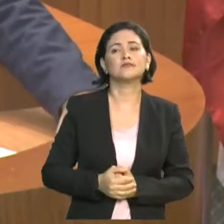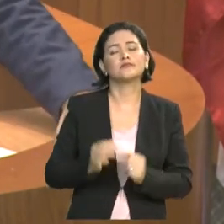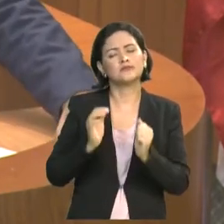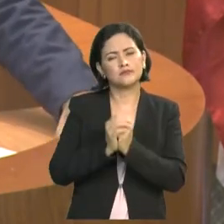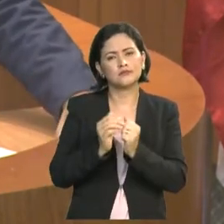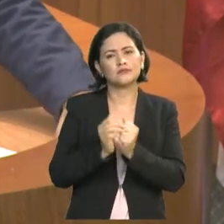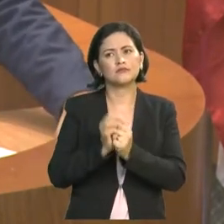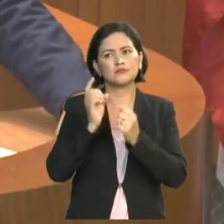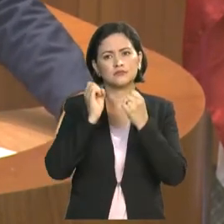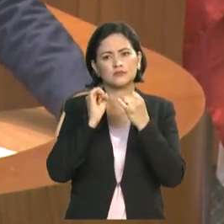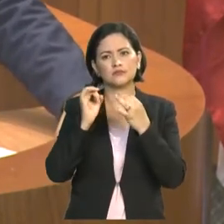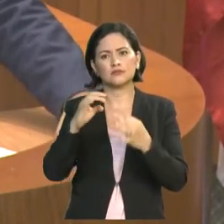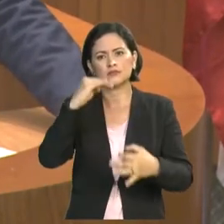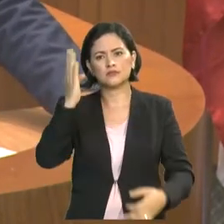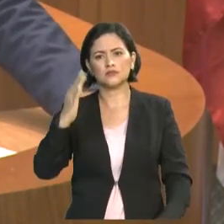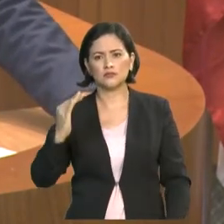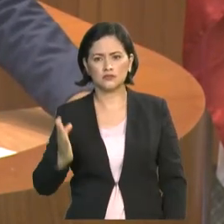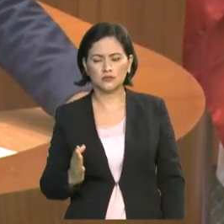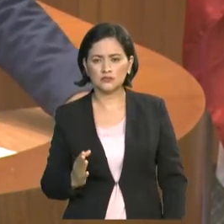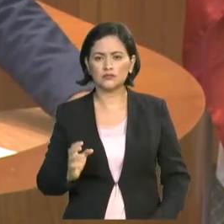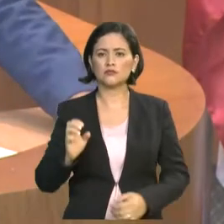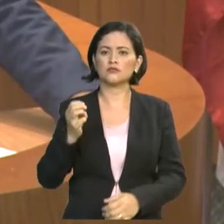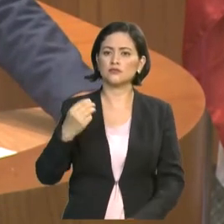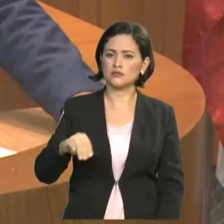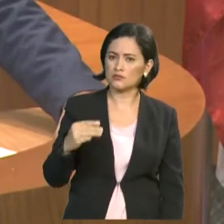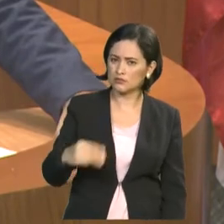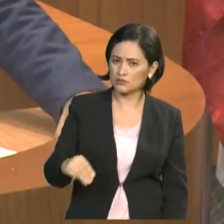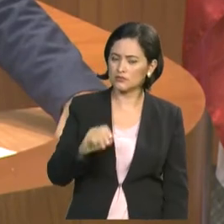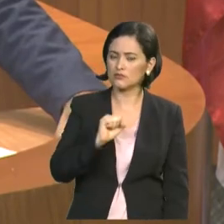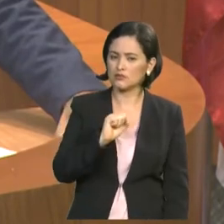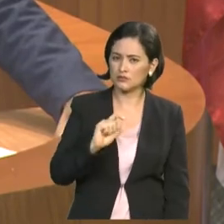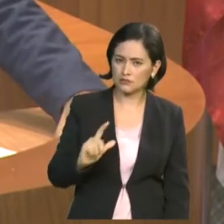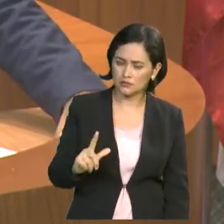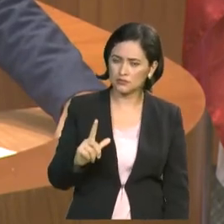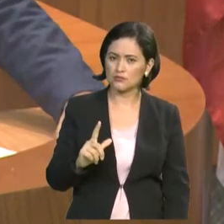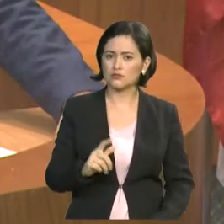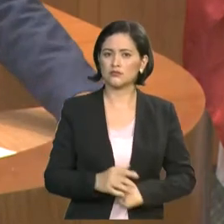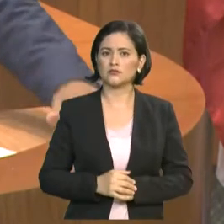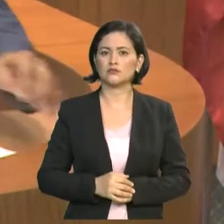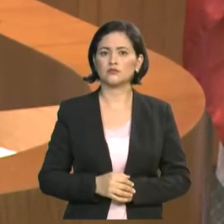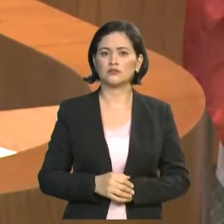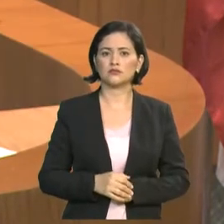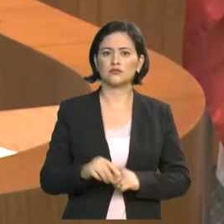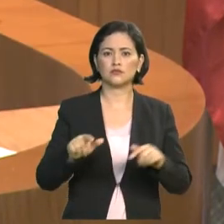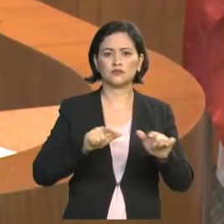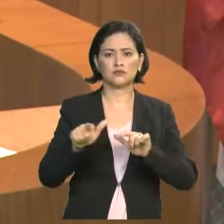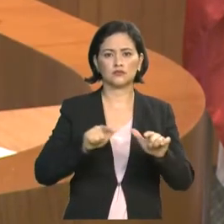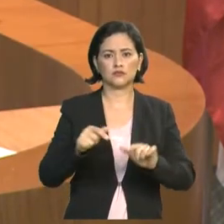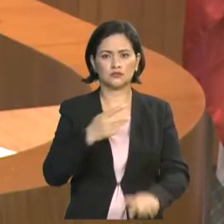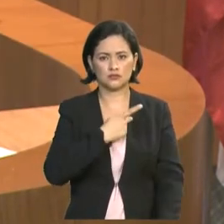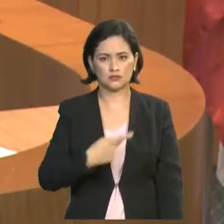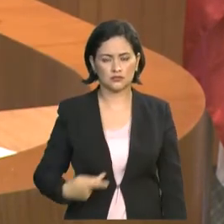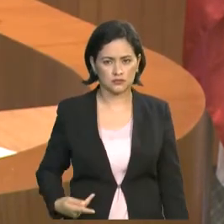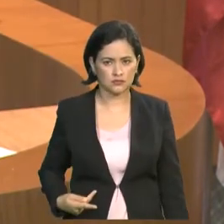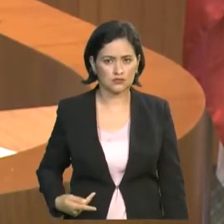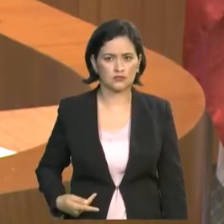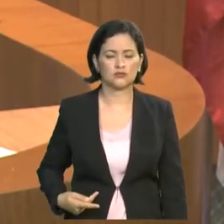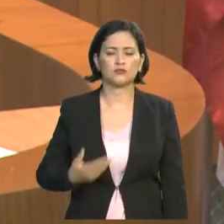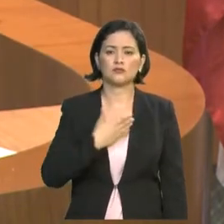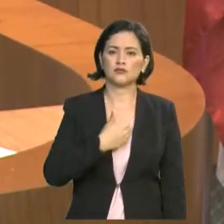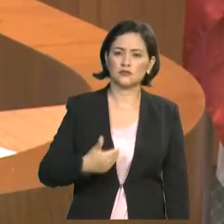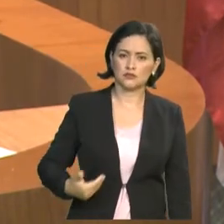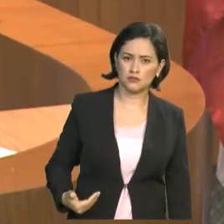Luís. Que Deus possa abençoar as ações e direções do presidente da República, do governo do estado, prefeito da nossa